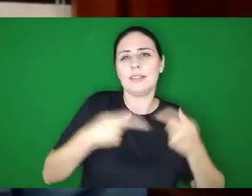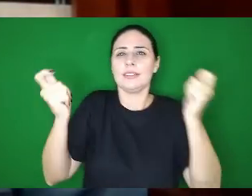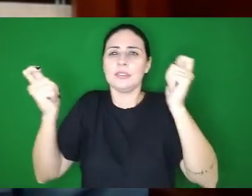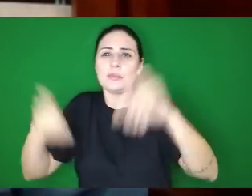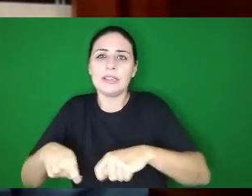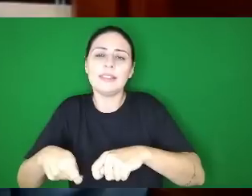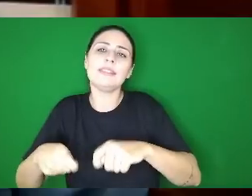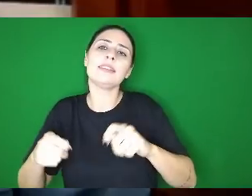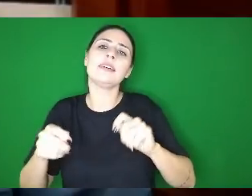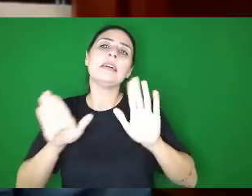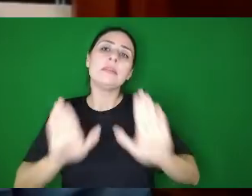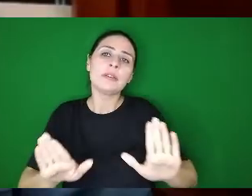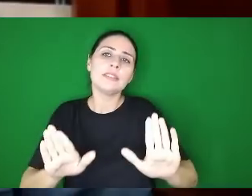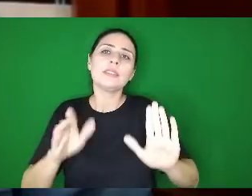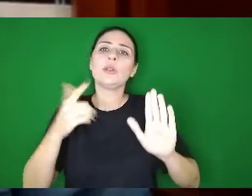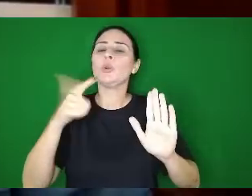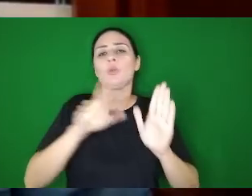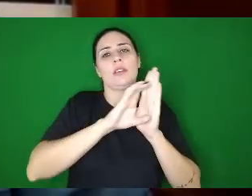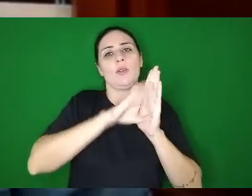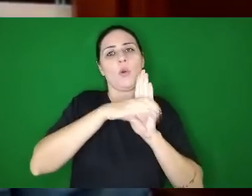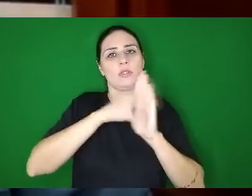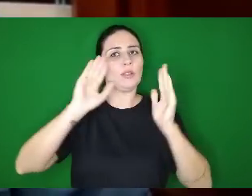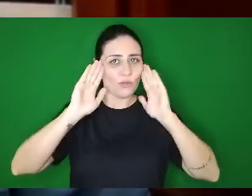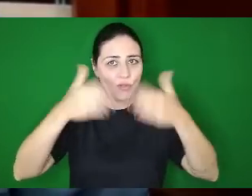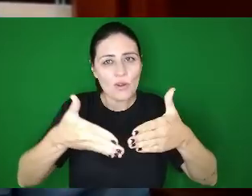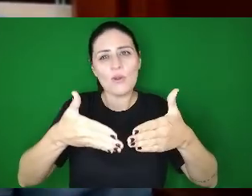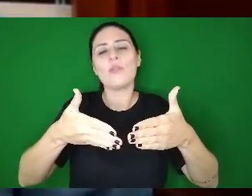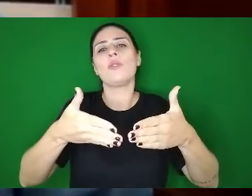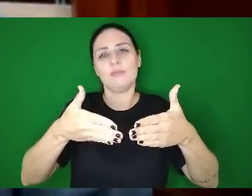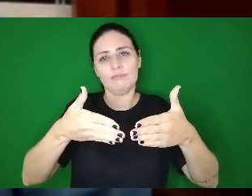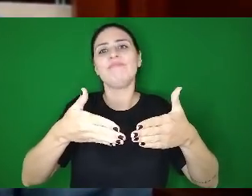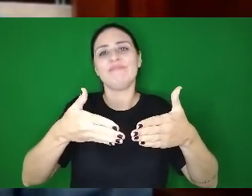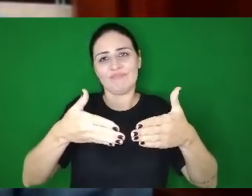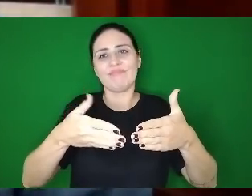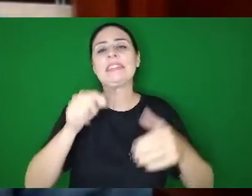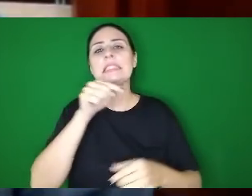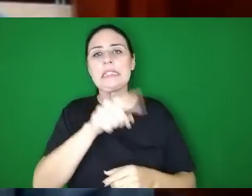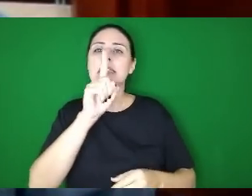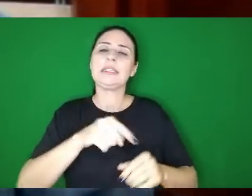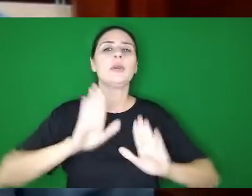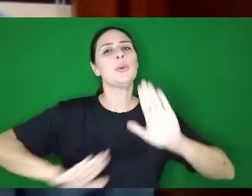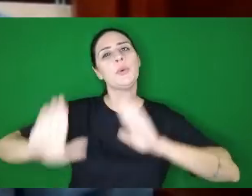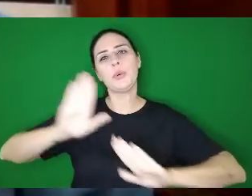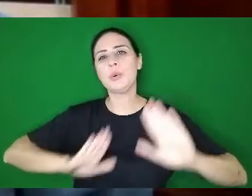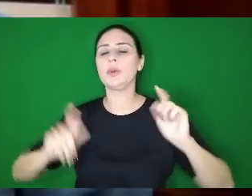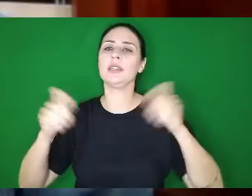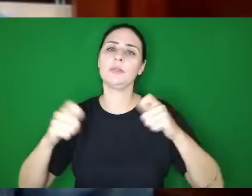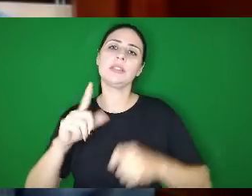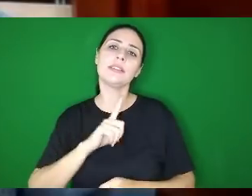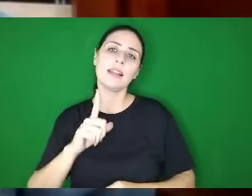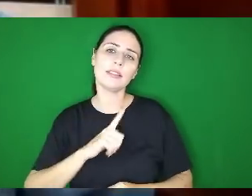mas sem ênfase nos conceitos. Né? Então, é esse o cuidado que é preciso ter quando a gente